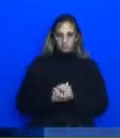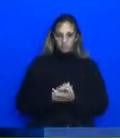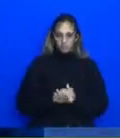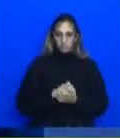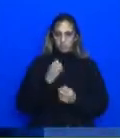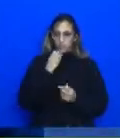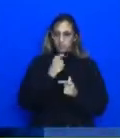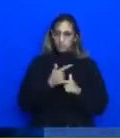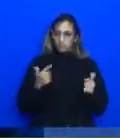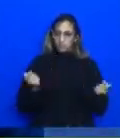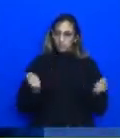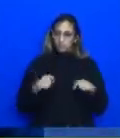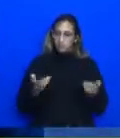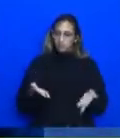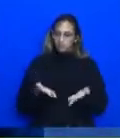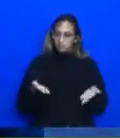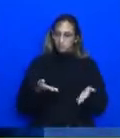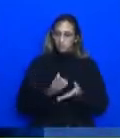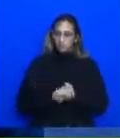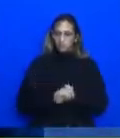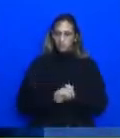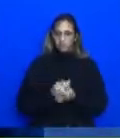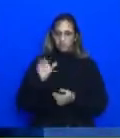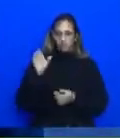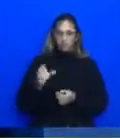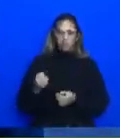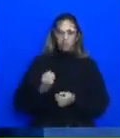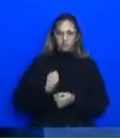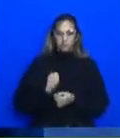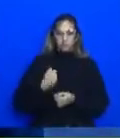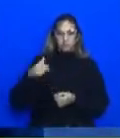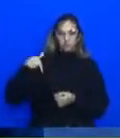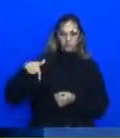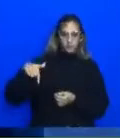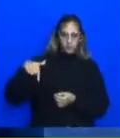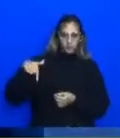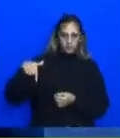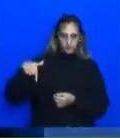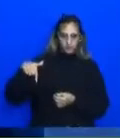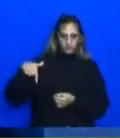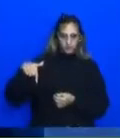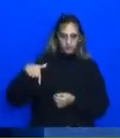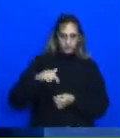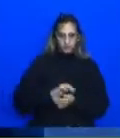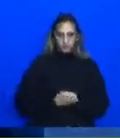sorte. Sorteio da última coluna, a coluna de número 7.